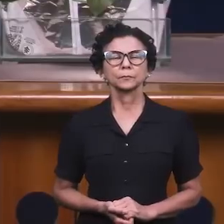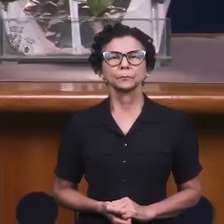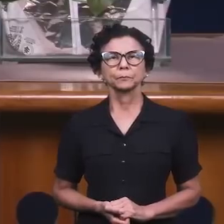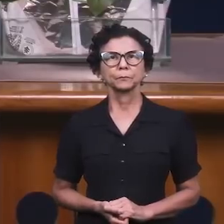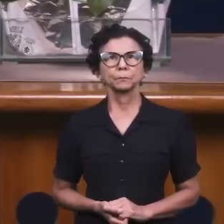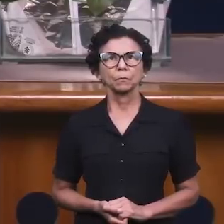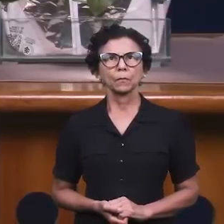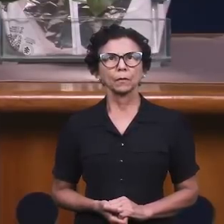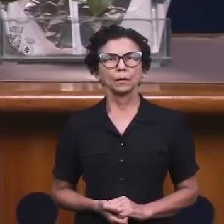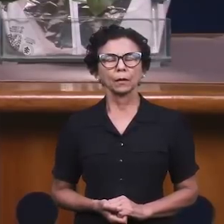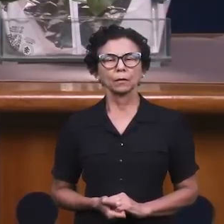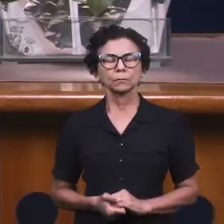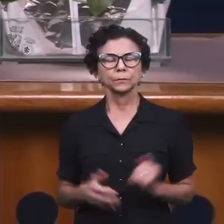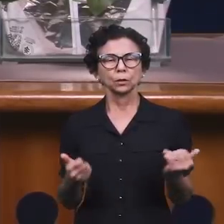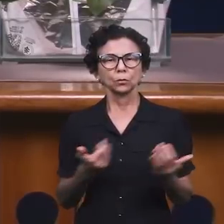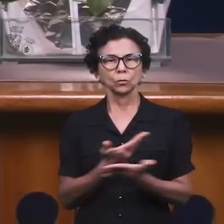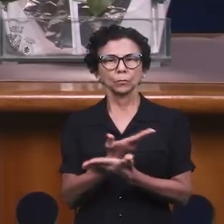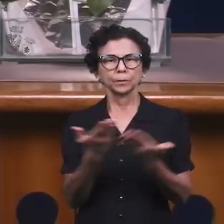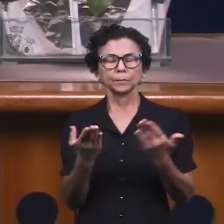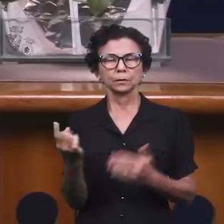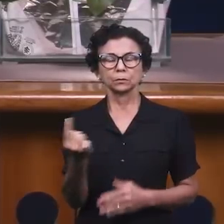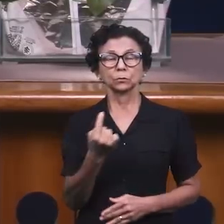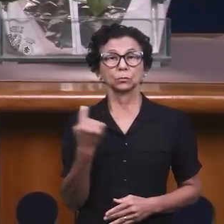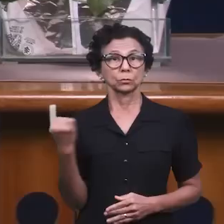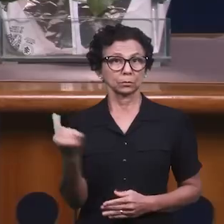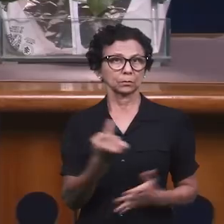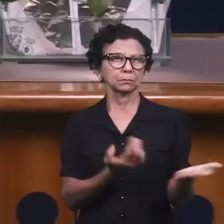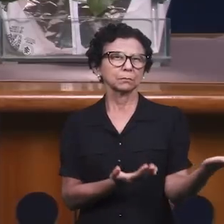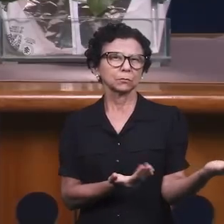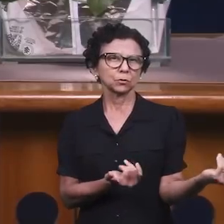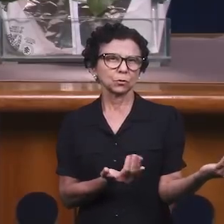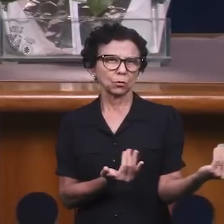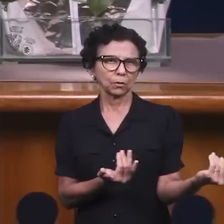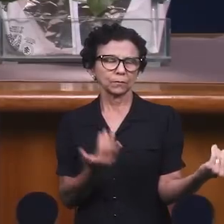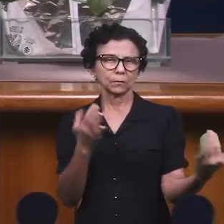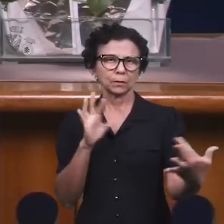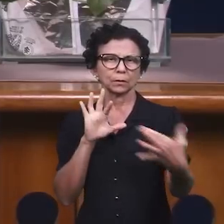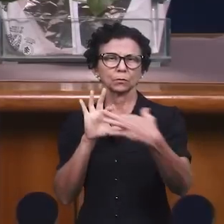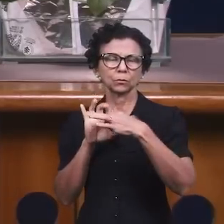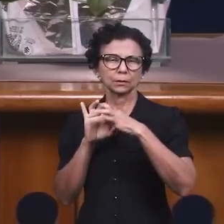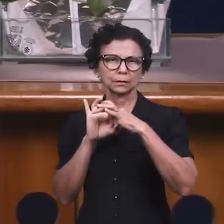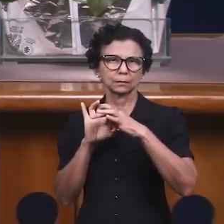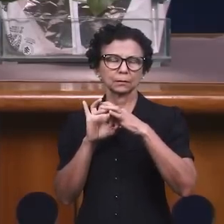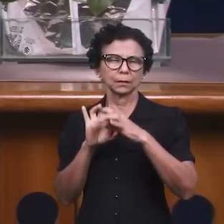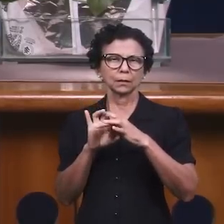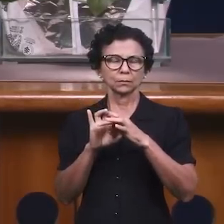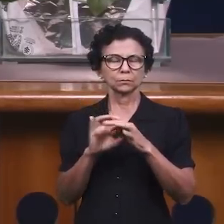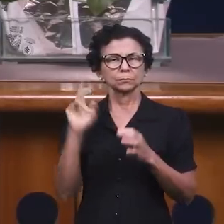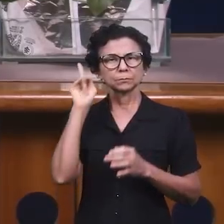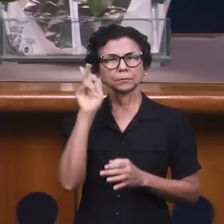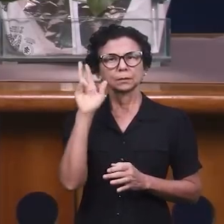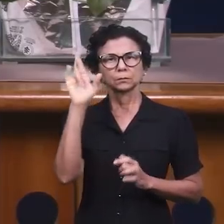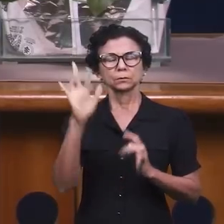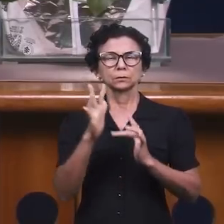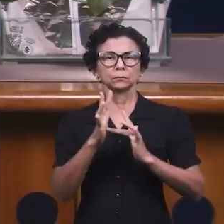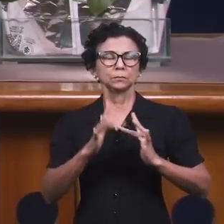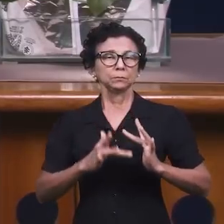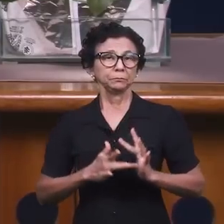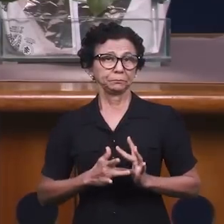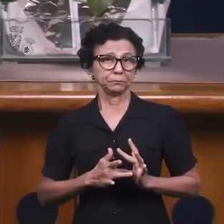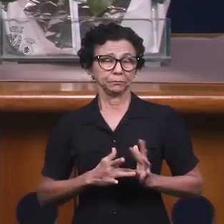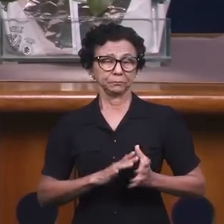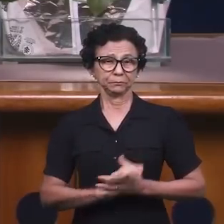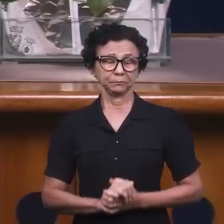Eu saúdo todos os jovens que estão conectados conosco com a paz do Senhor Jesus. A